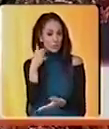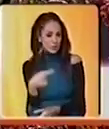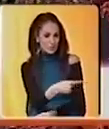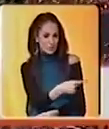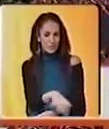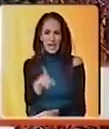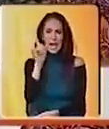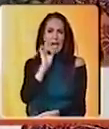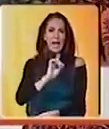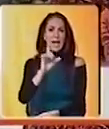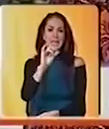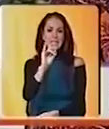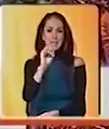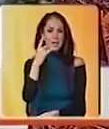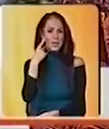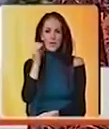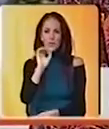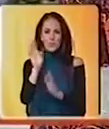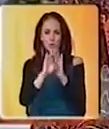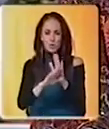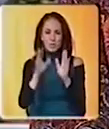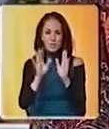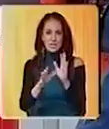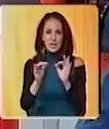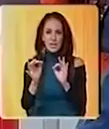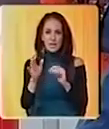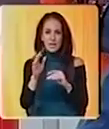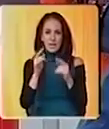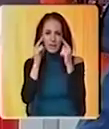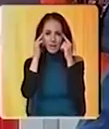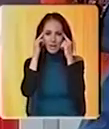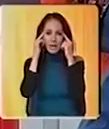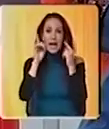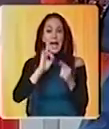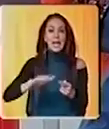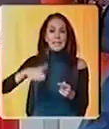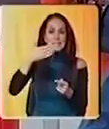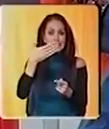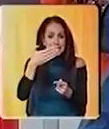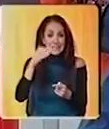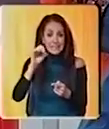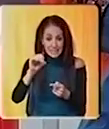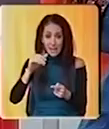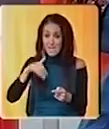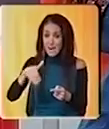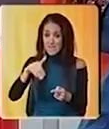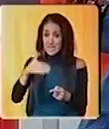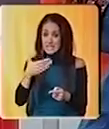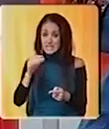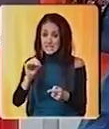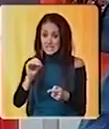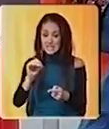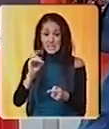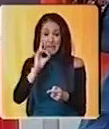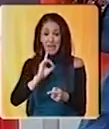21-434-6363. Ela não viu o programa, pois não? Ela não viu o programa. Ela já fez ali qualquer coisa, então não. Ela tem 70 anos e sim, vai fazer 70 anos este ano.